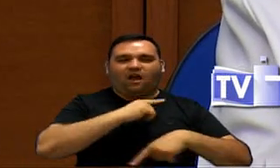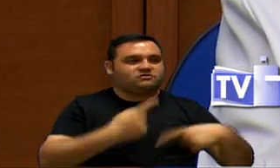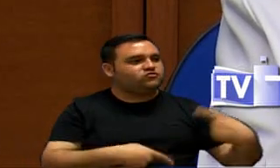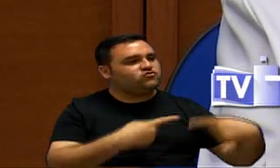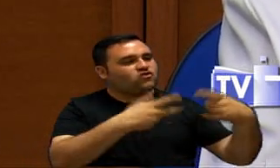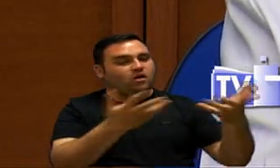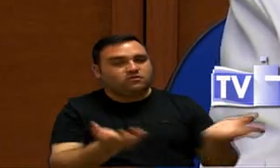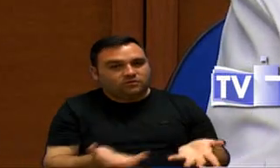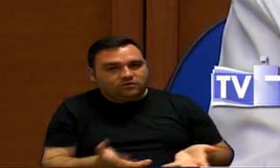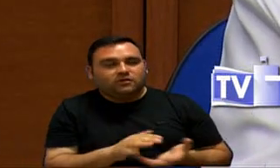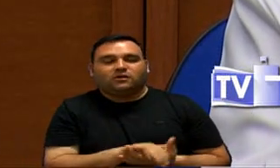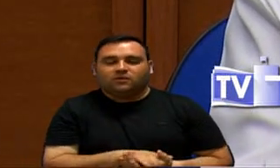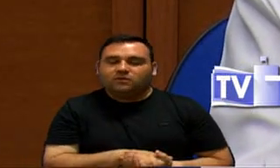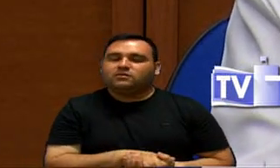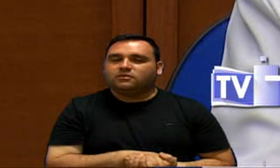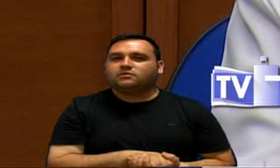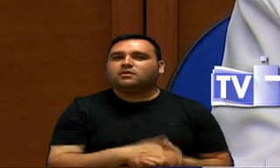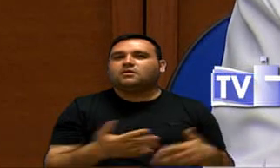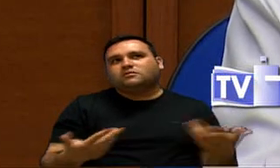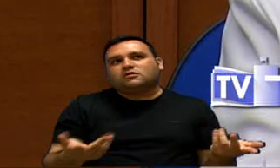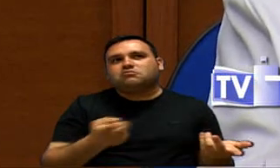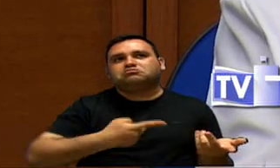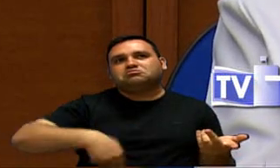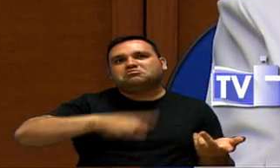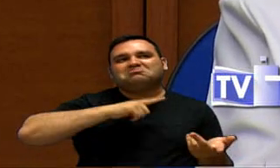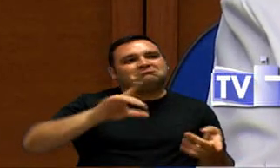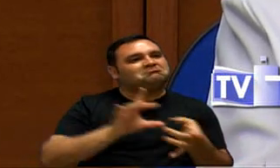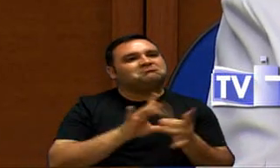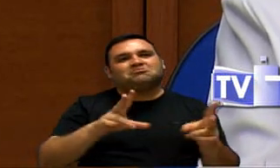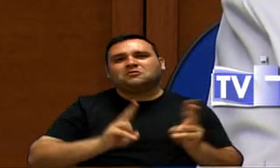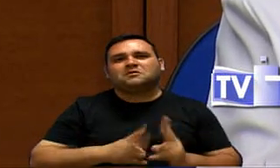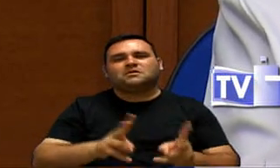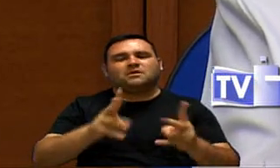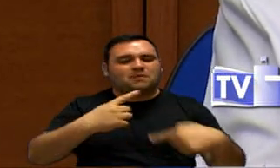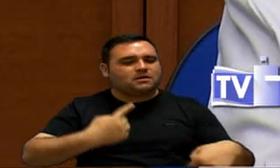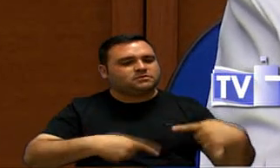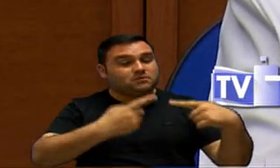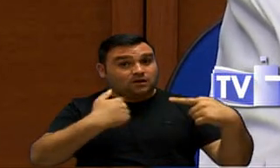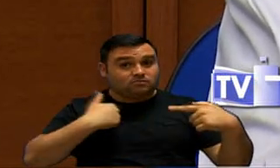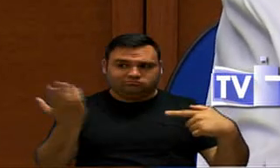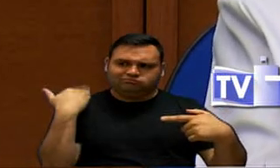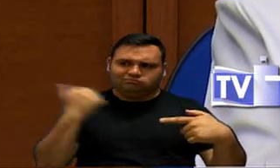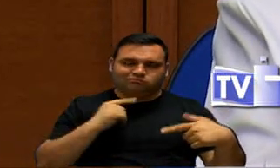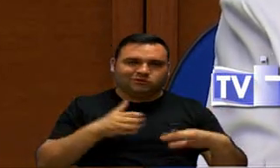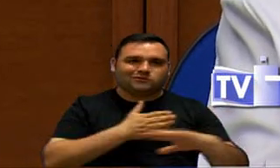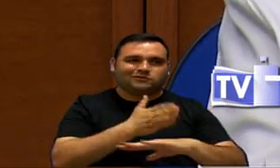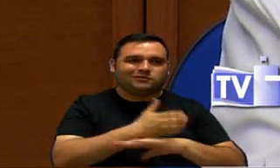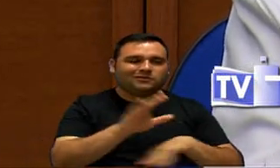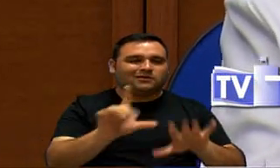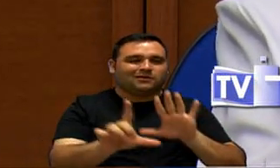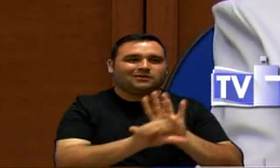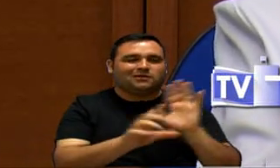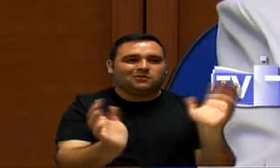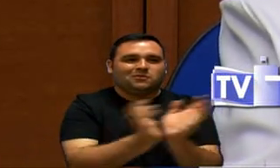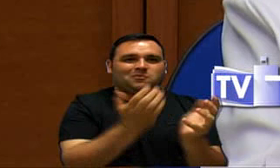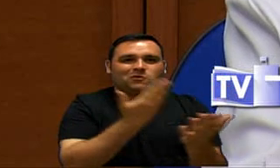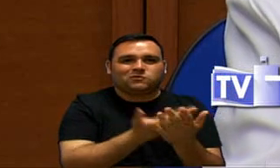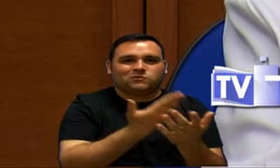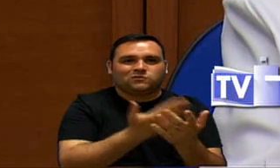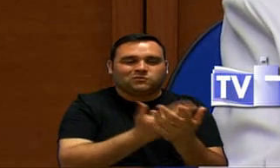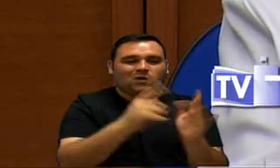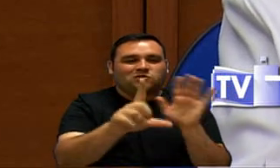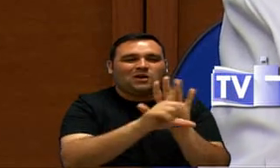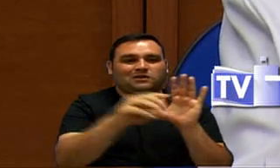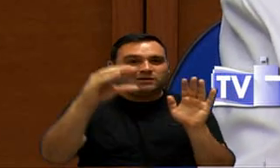debatendo aqui hoje. Então, a gente se coloca à disposição para fazer esse debate. Eu participei da elaboração da Comissão Especial da Lei Maria da